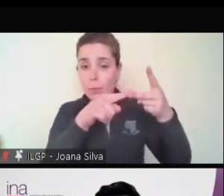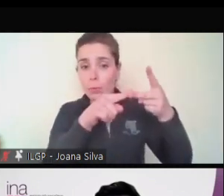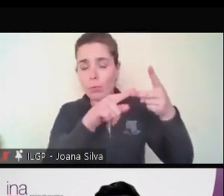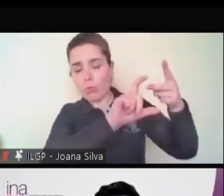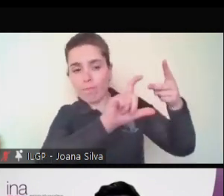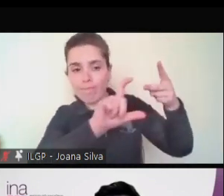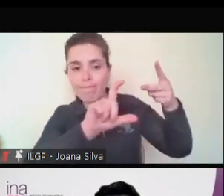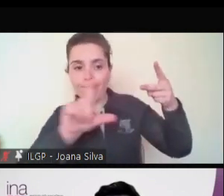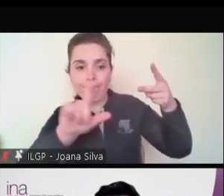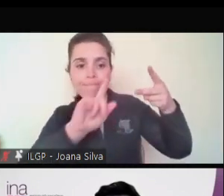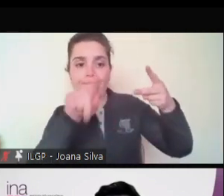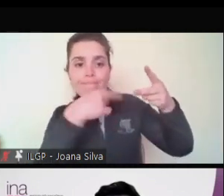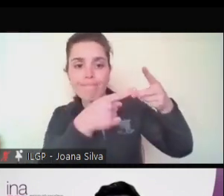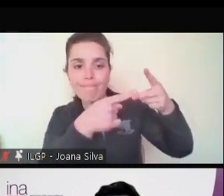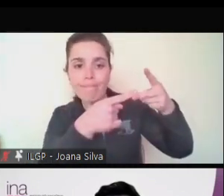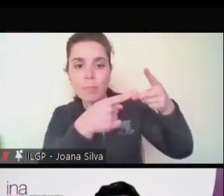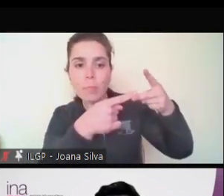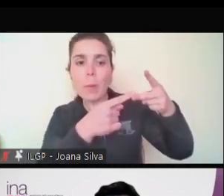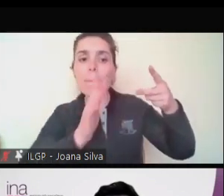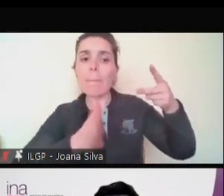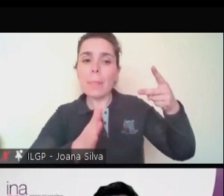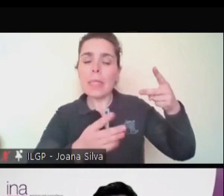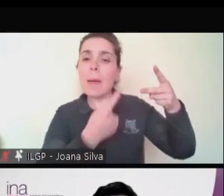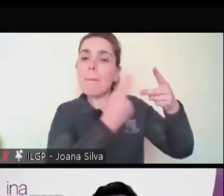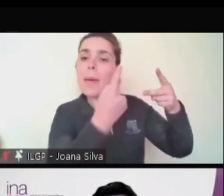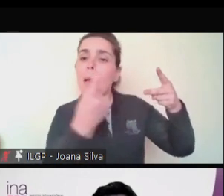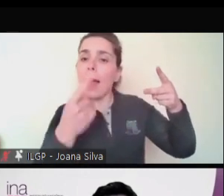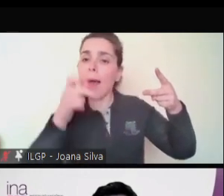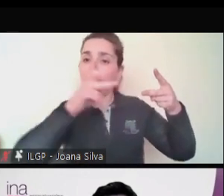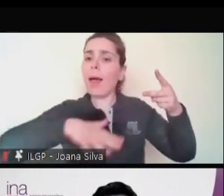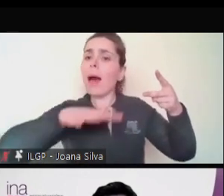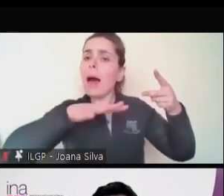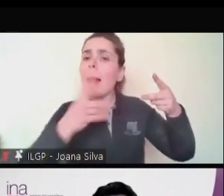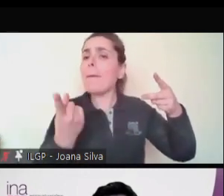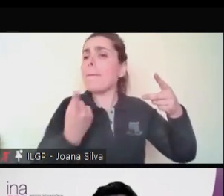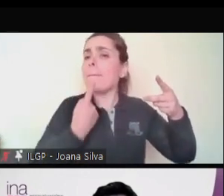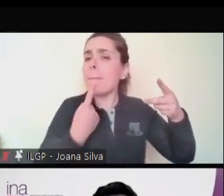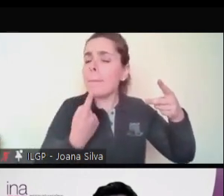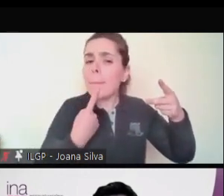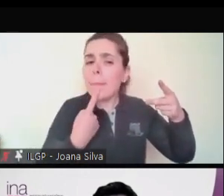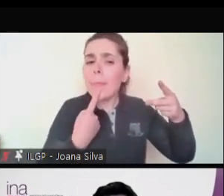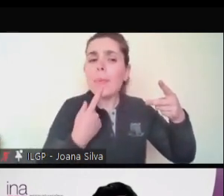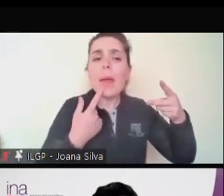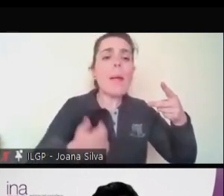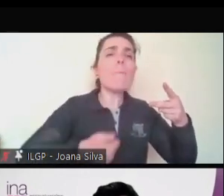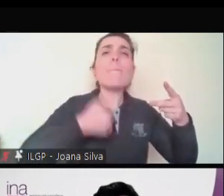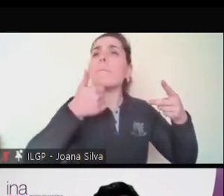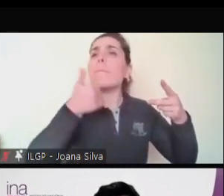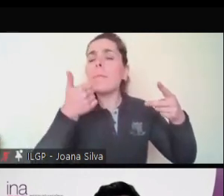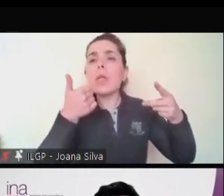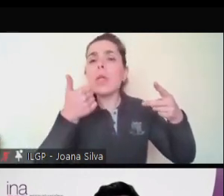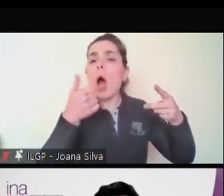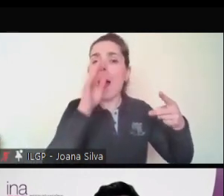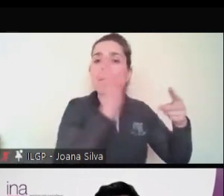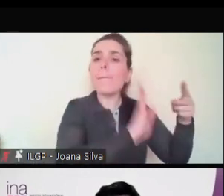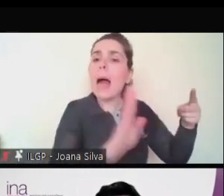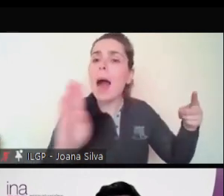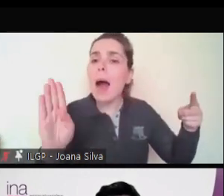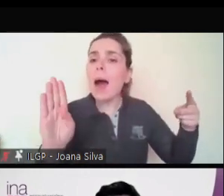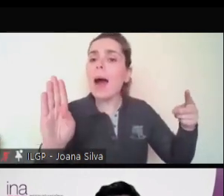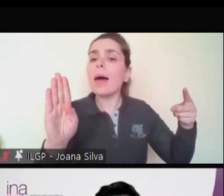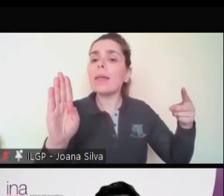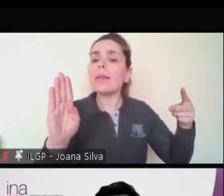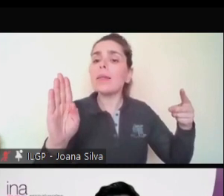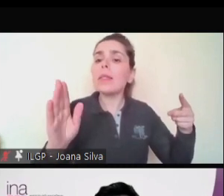horizontal, um segundo momento em que queremos, para cada uma dessas áreas, perceber quais são as melhores práticas naqueles domínios do que